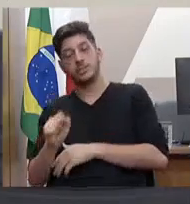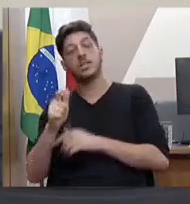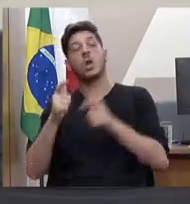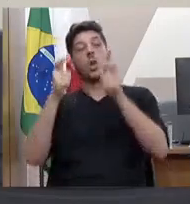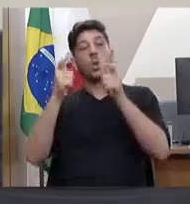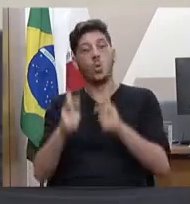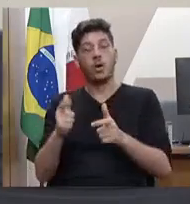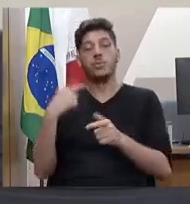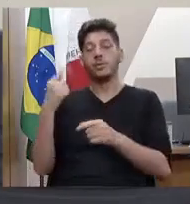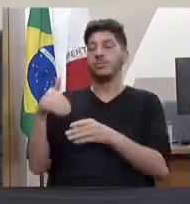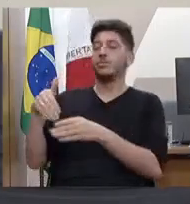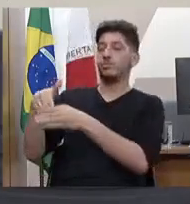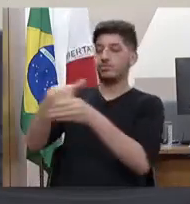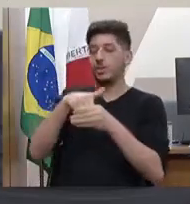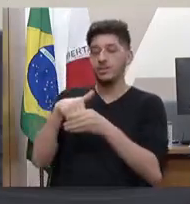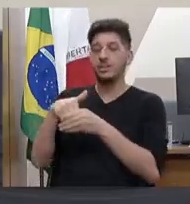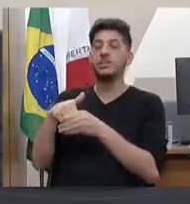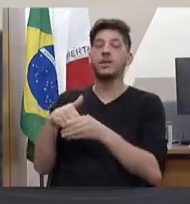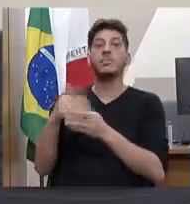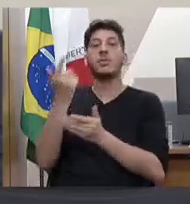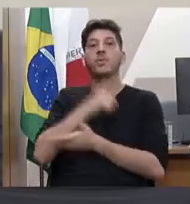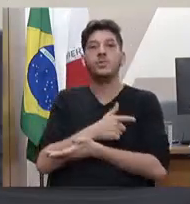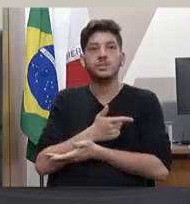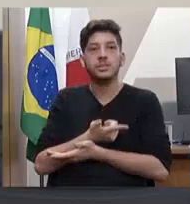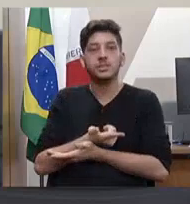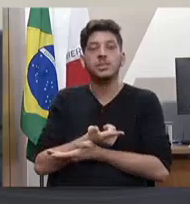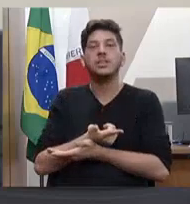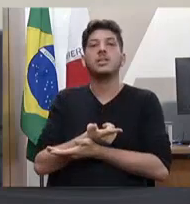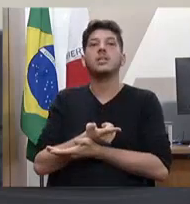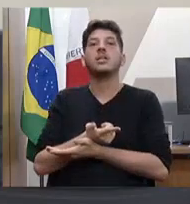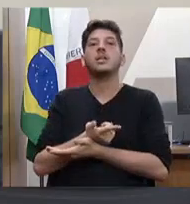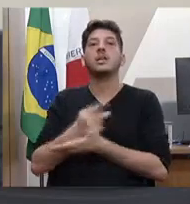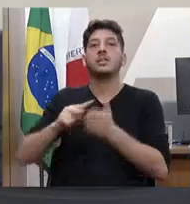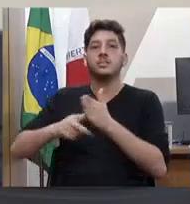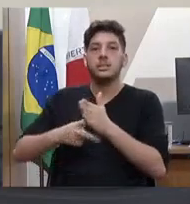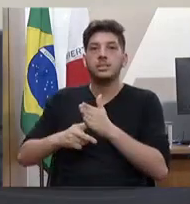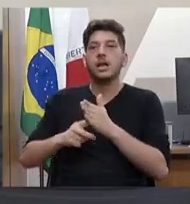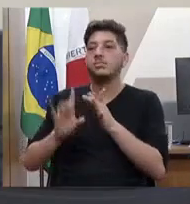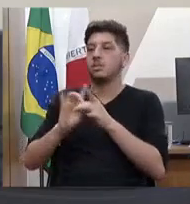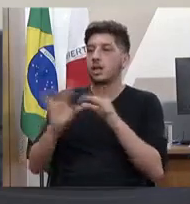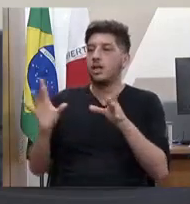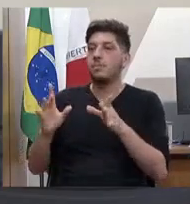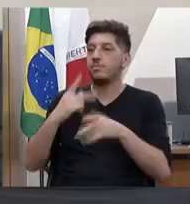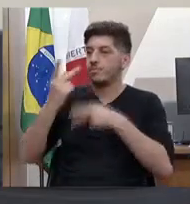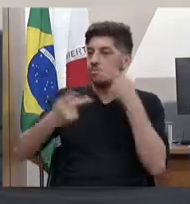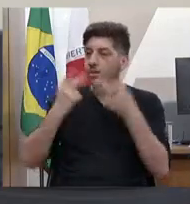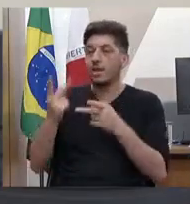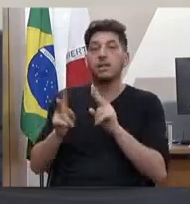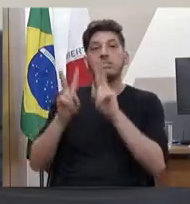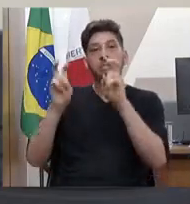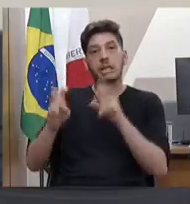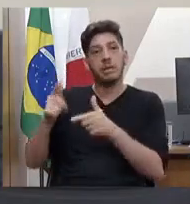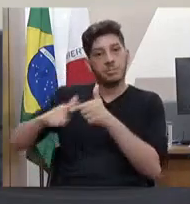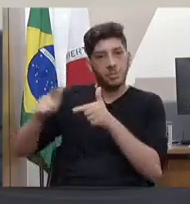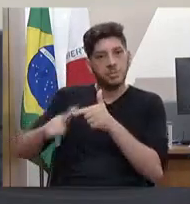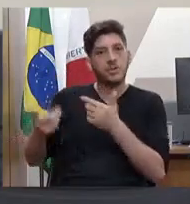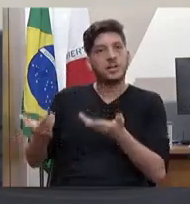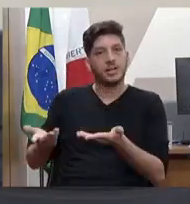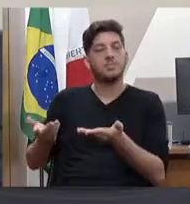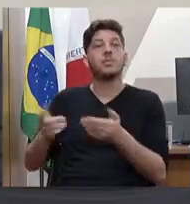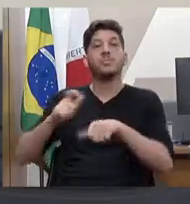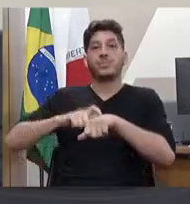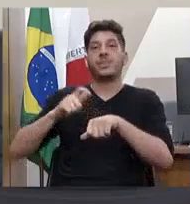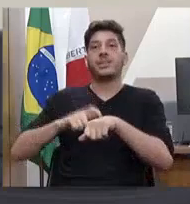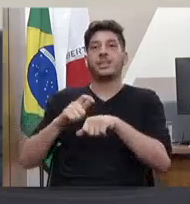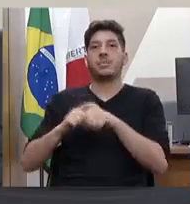das votações Para poderem as pessoas O Sindicatos falarem né sobre um determinado problema o tempo